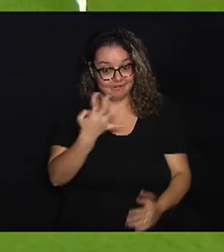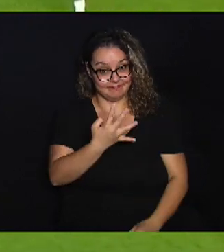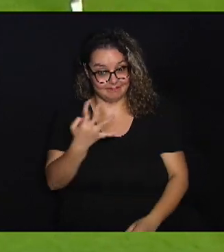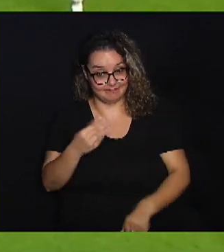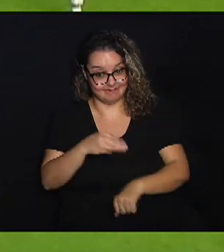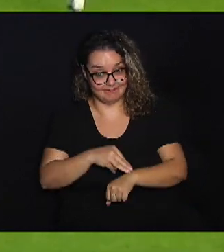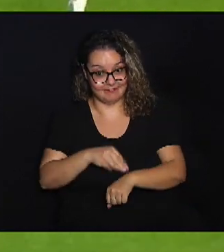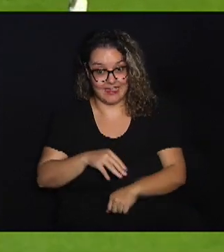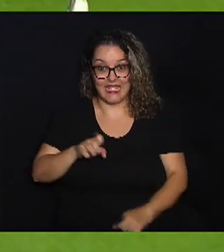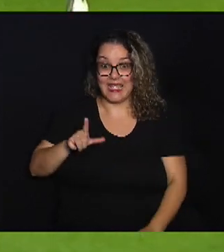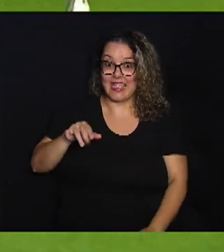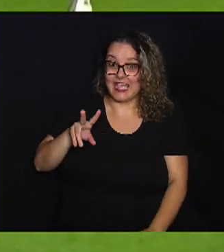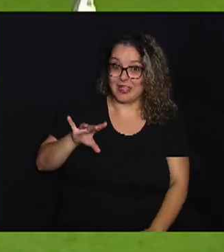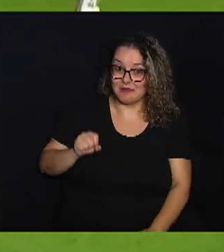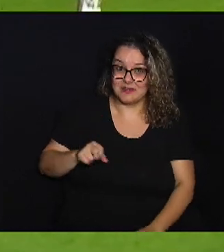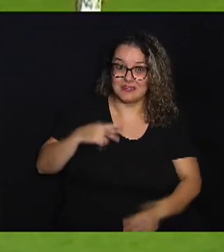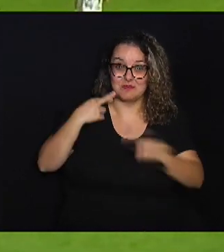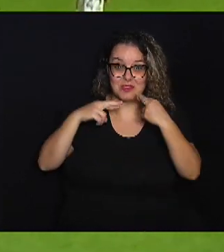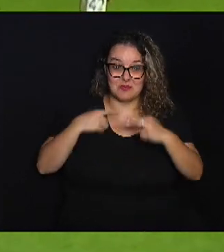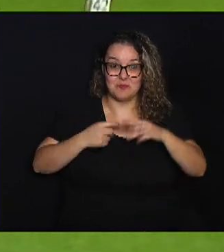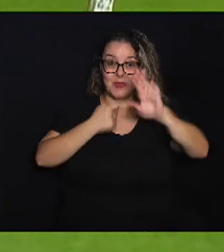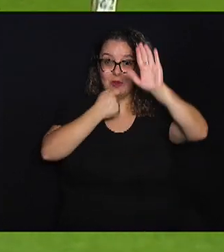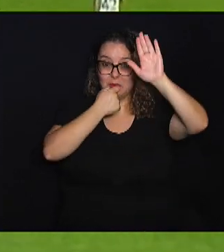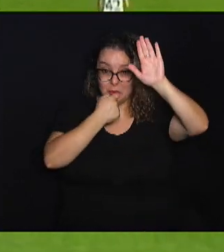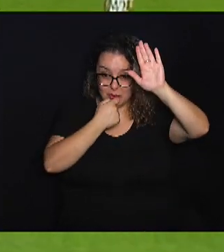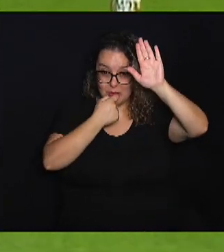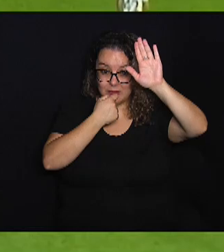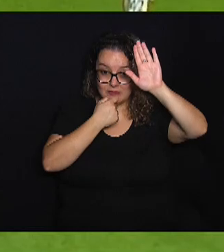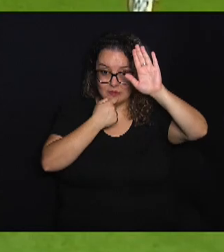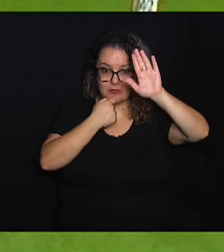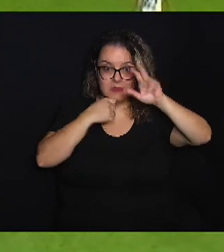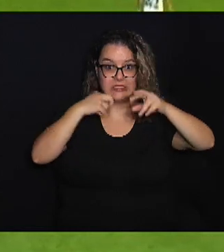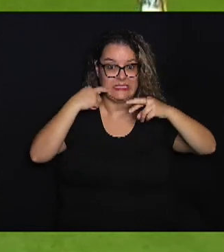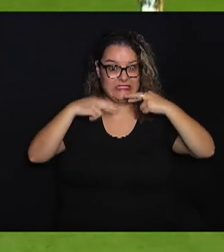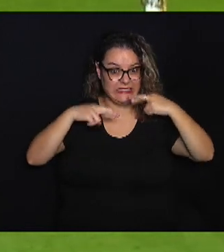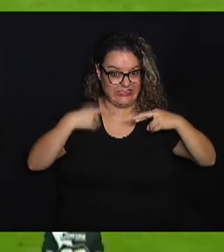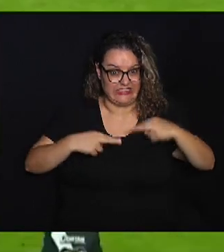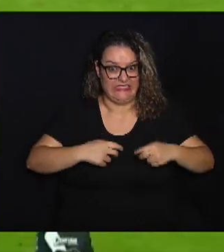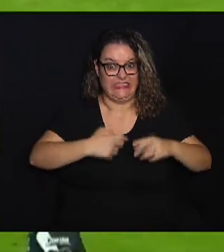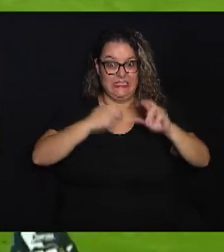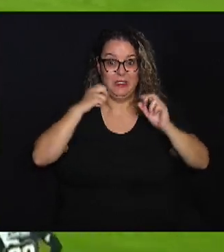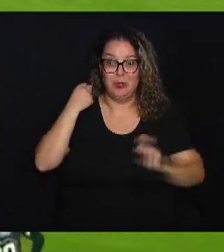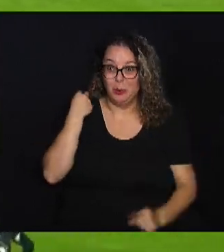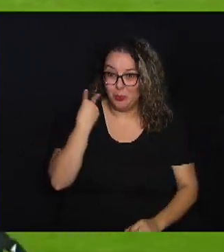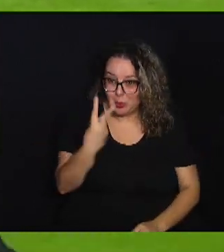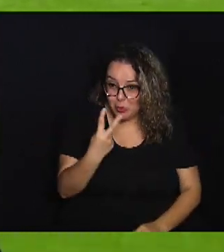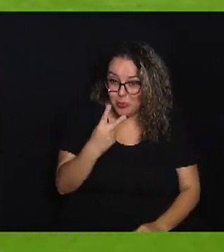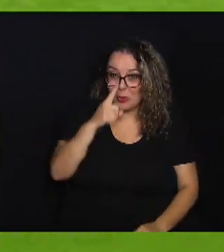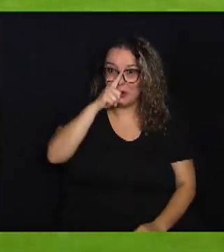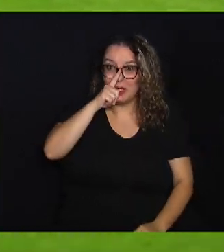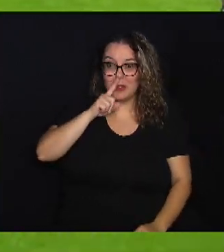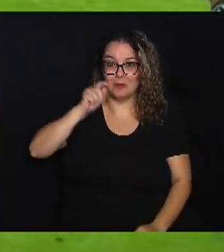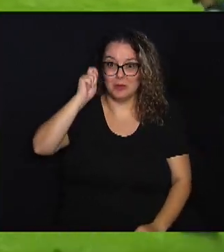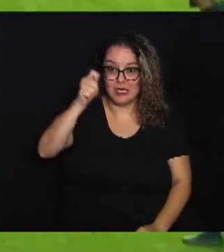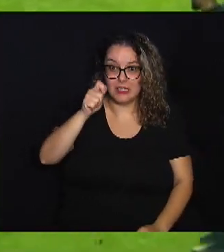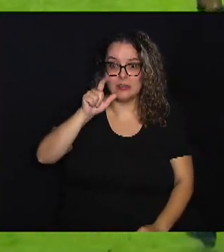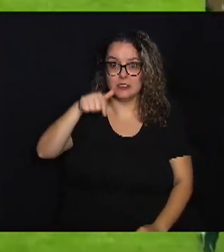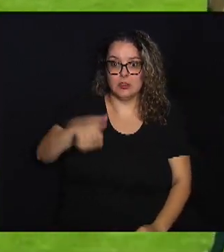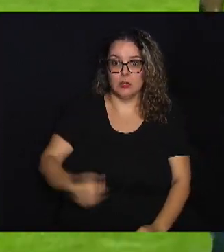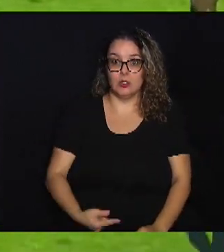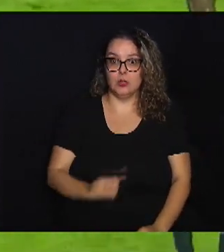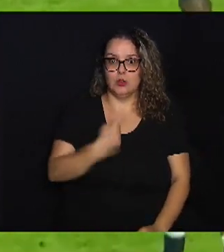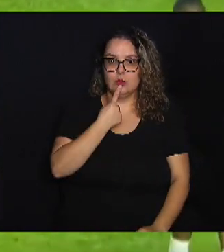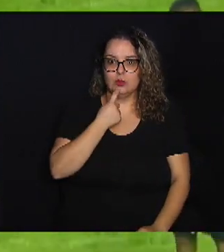minutos, Elvis reclamou com o árbitro, muito, e recebeu 2 cartões amarelos em seguida e